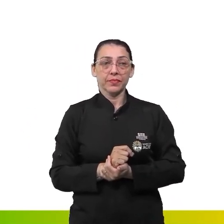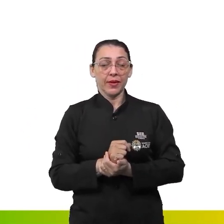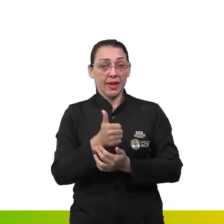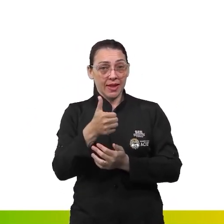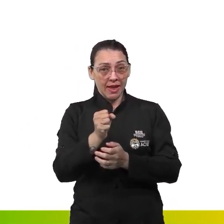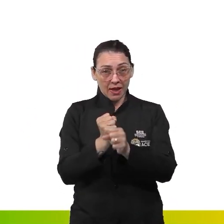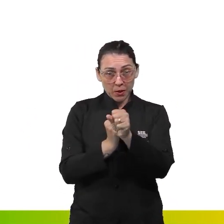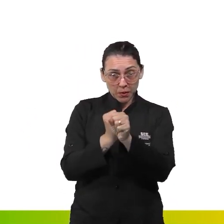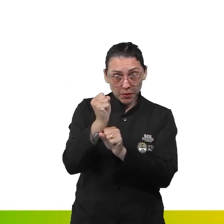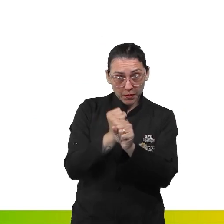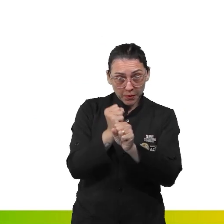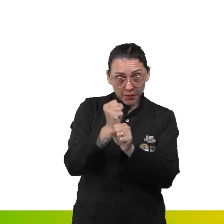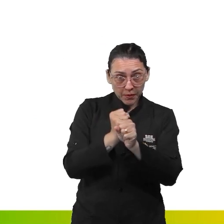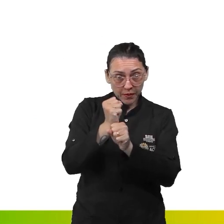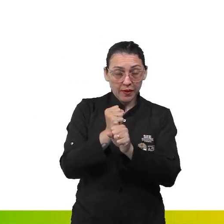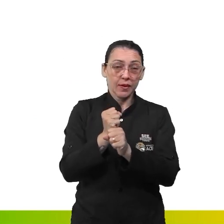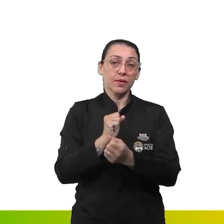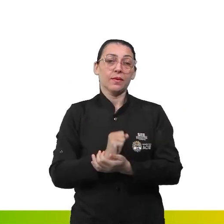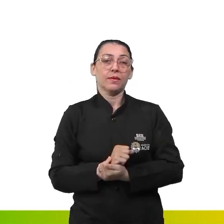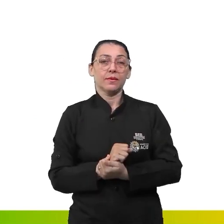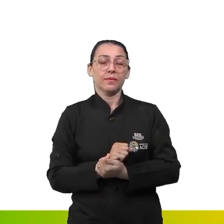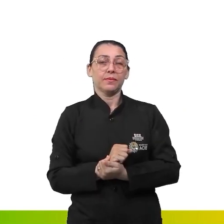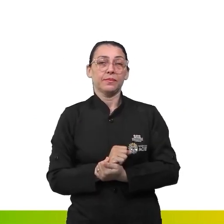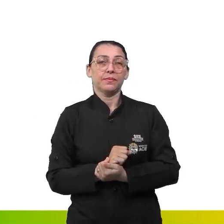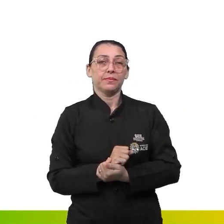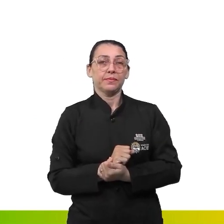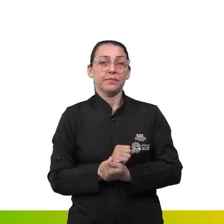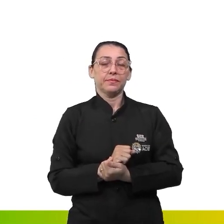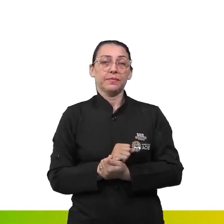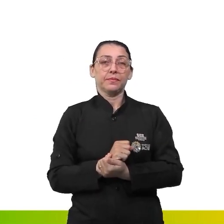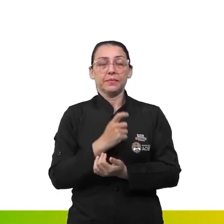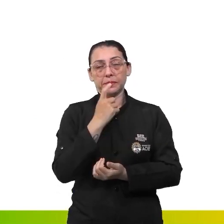10 anos, aqui,